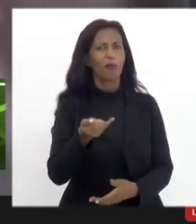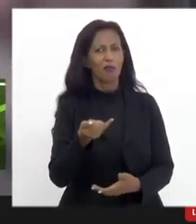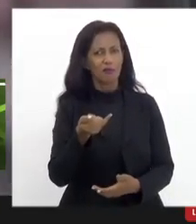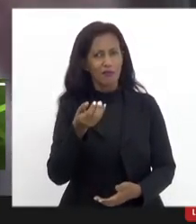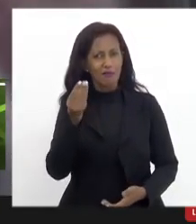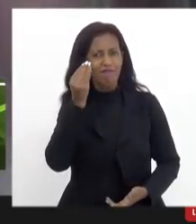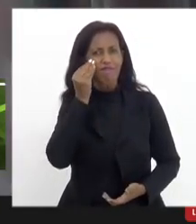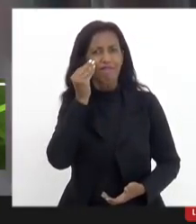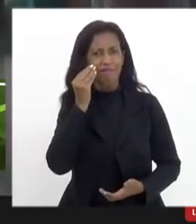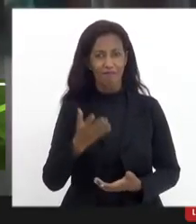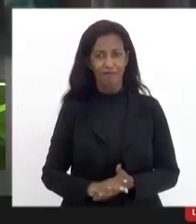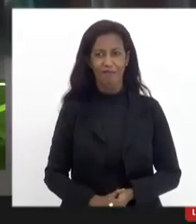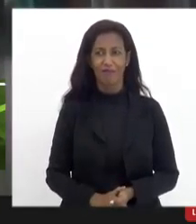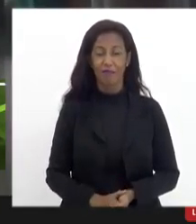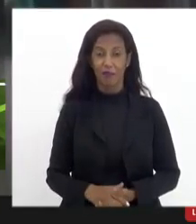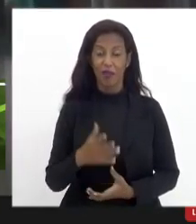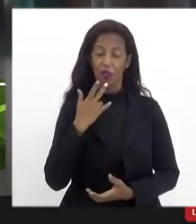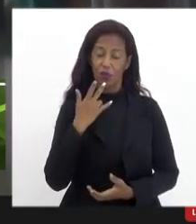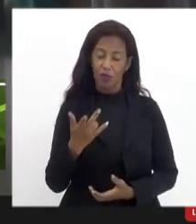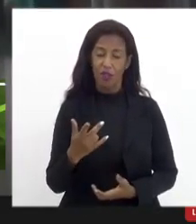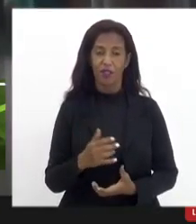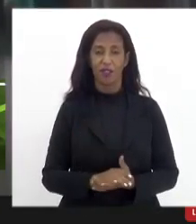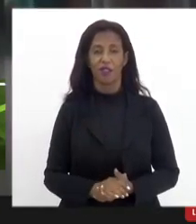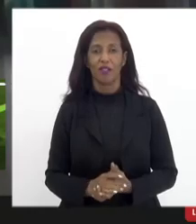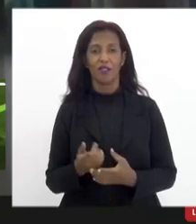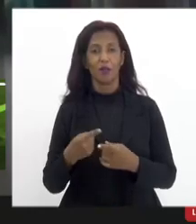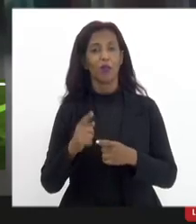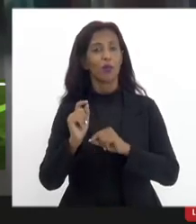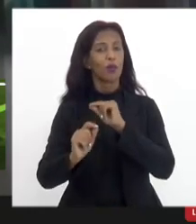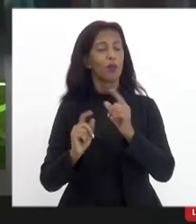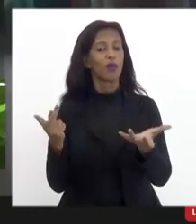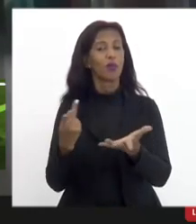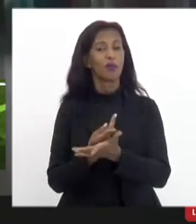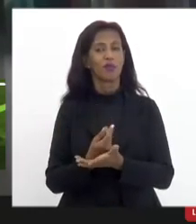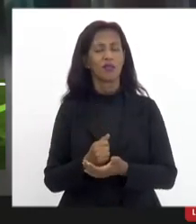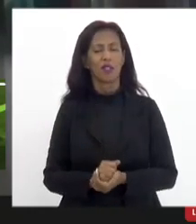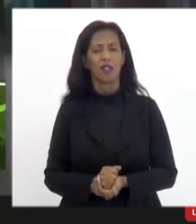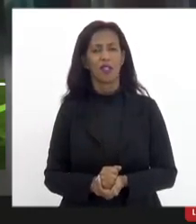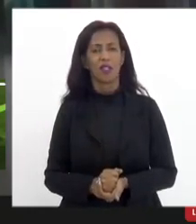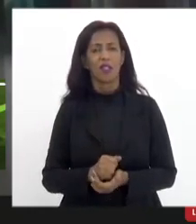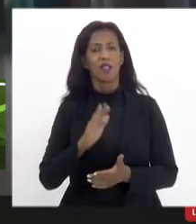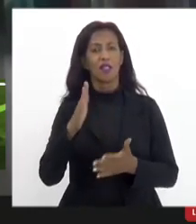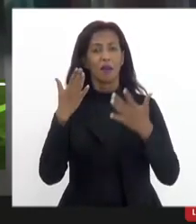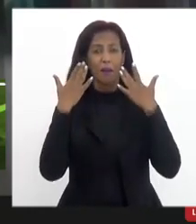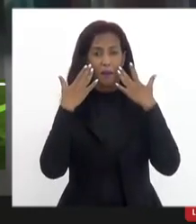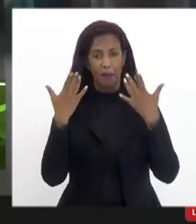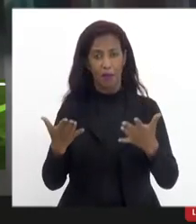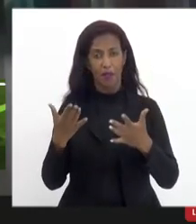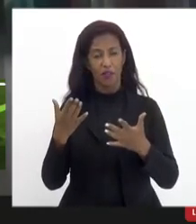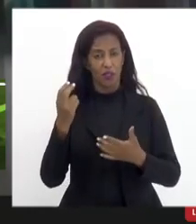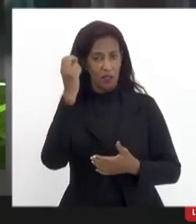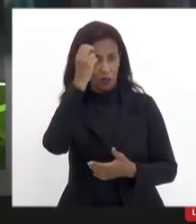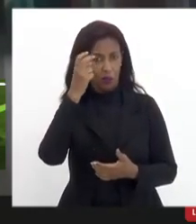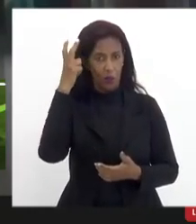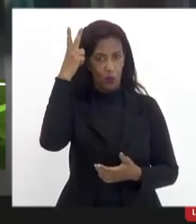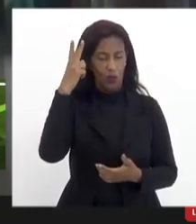receber. Entendeu? Eu estou falando isto porque o que acontece é o seguinte: geralmente as manifestações